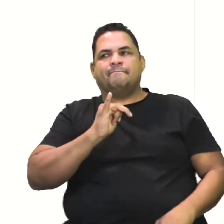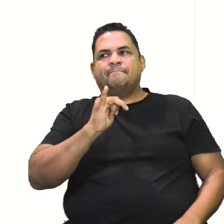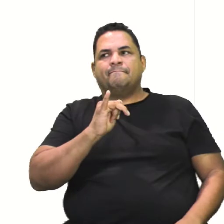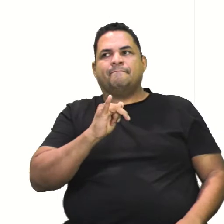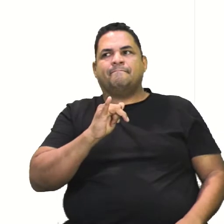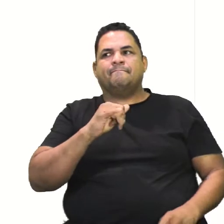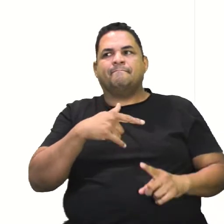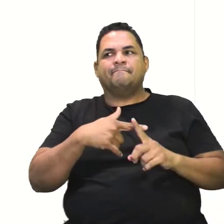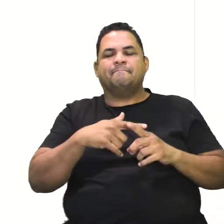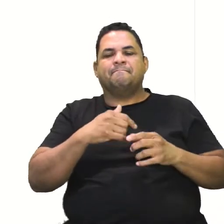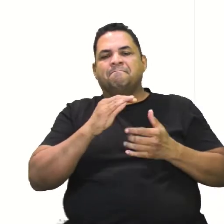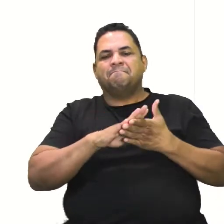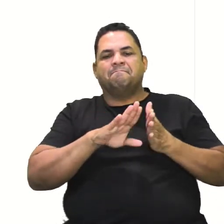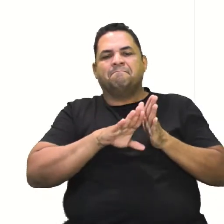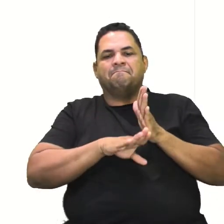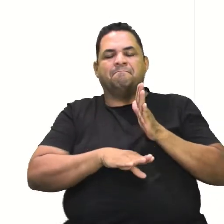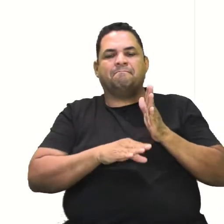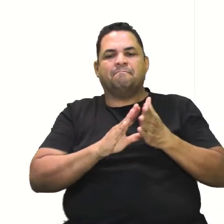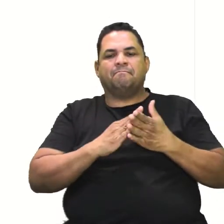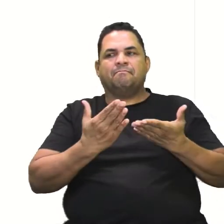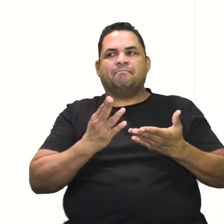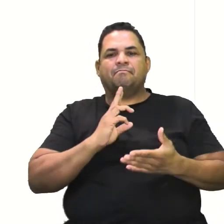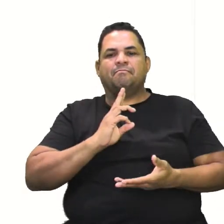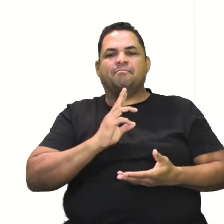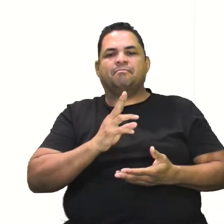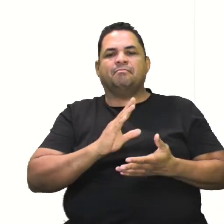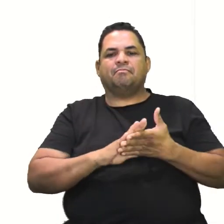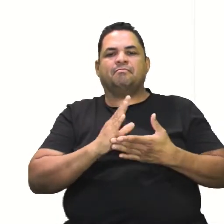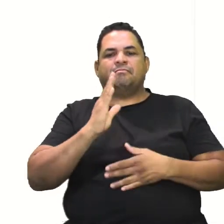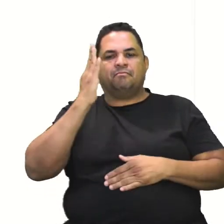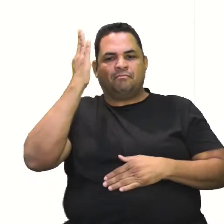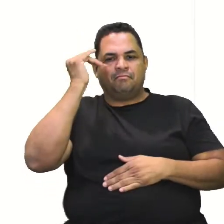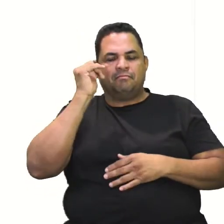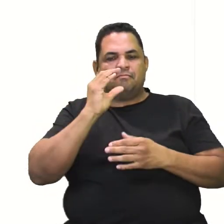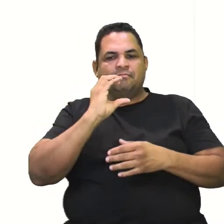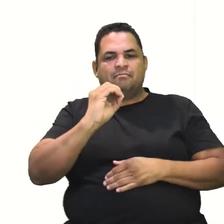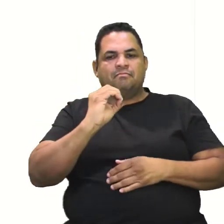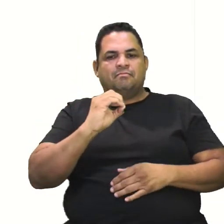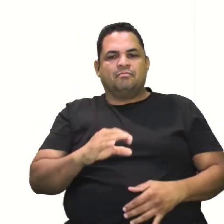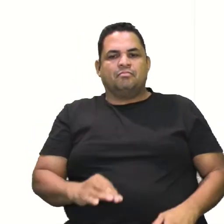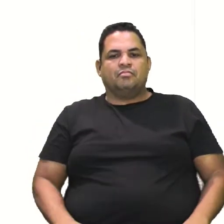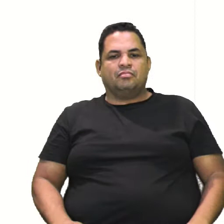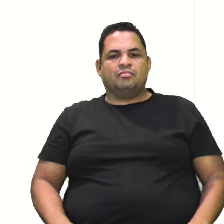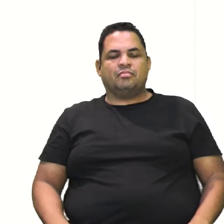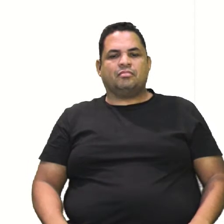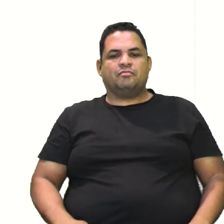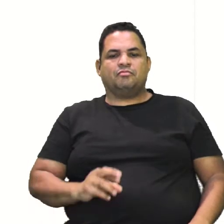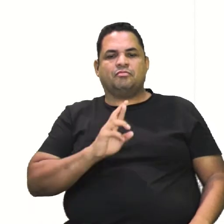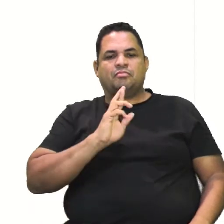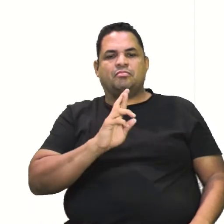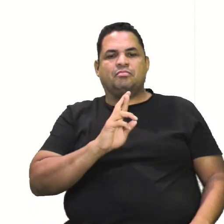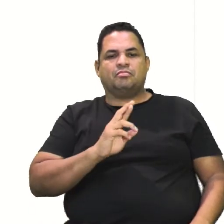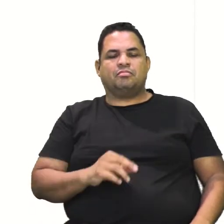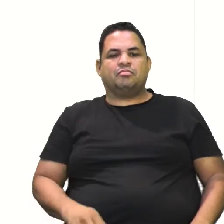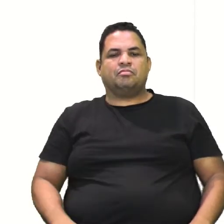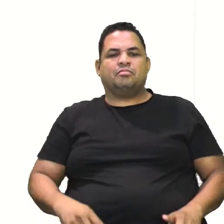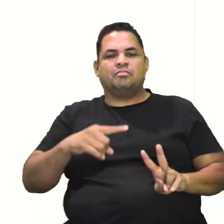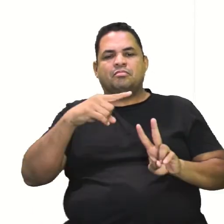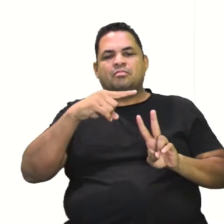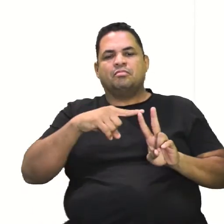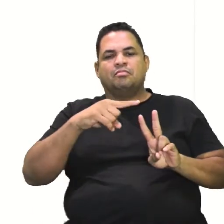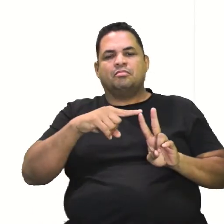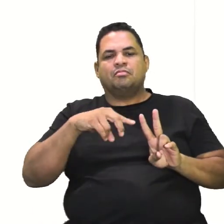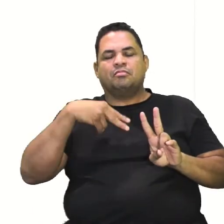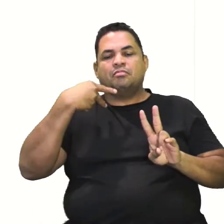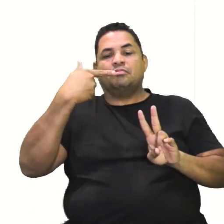não está somando, não está subtraindo com ninguém, então a gente já zero. sabe que é 0, né? Certinho? Certo. O raio vai ser a raiz quadrada do